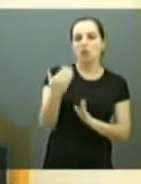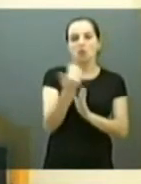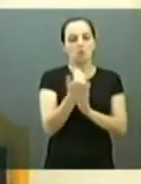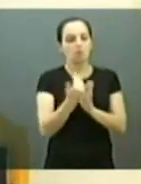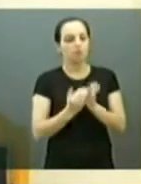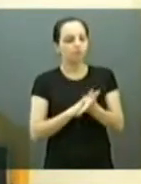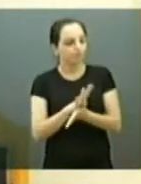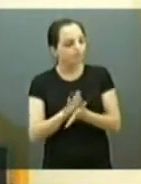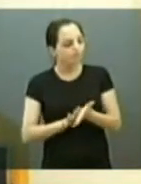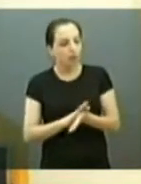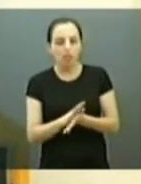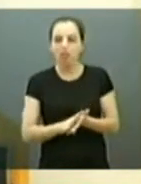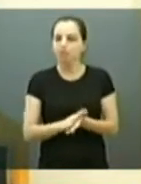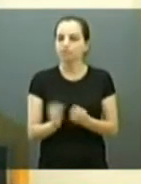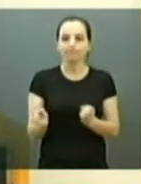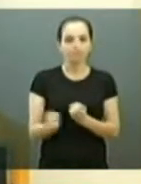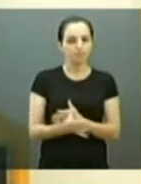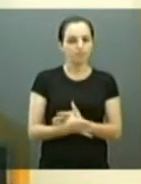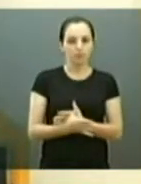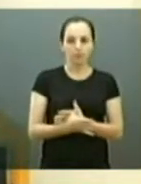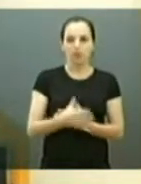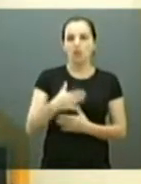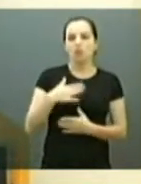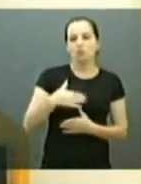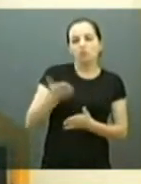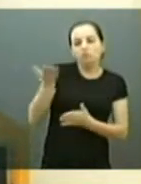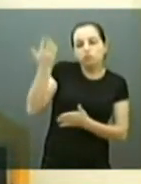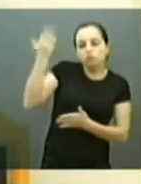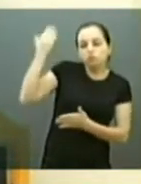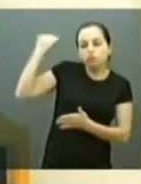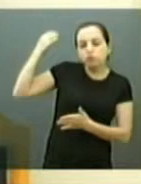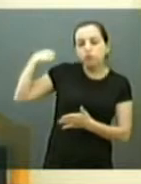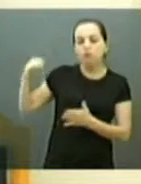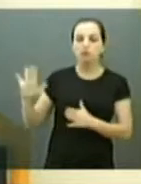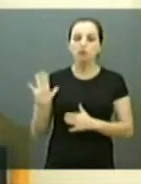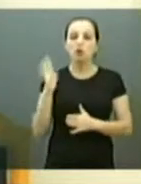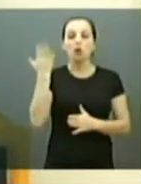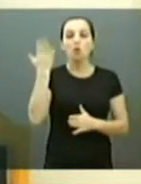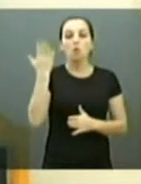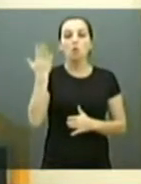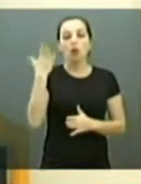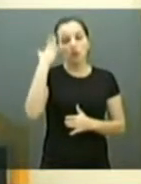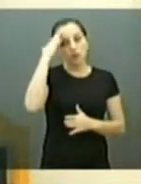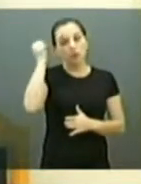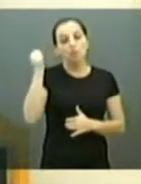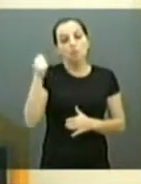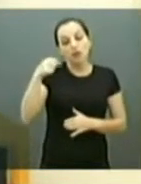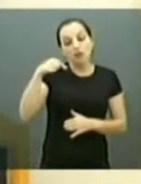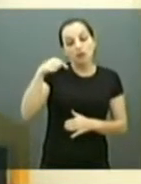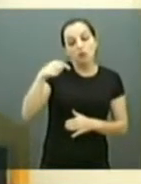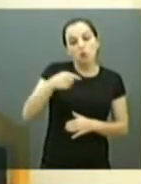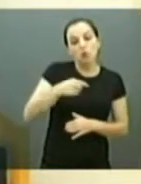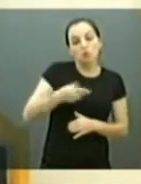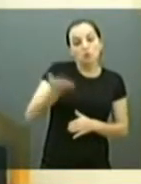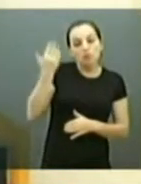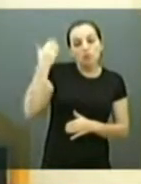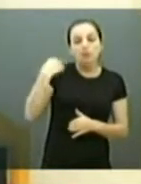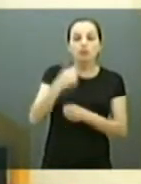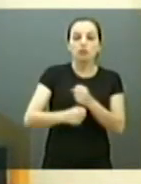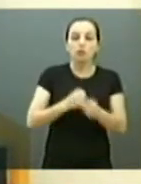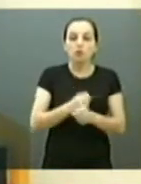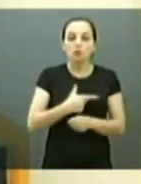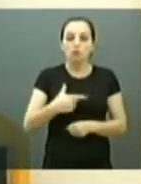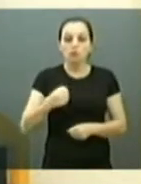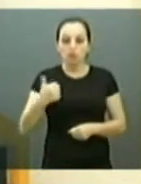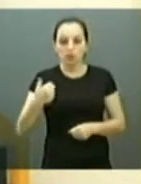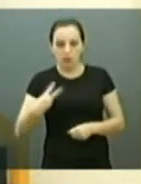ver com isso. Um fato que aconteceu em 2010, que eu fiquei sabendo em 2013, quando os assessores foram intimados a depor na